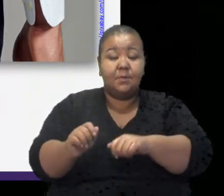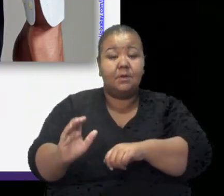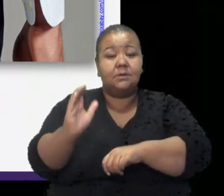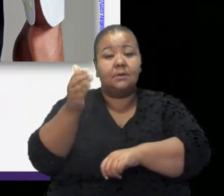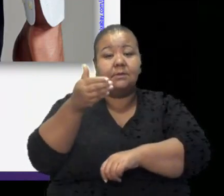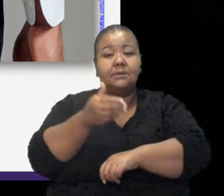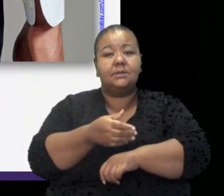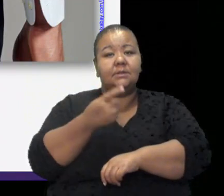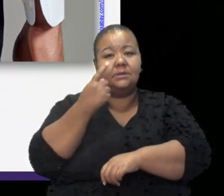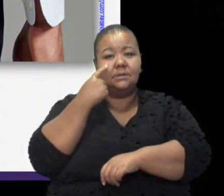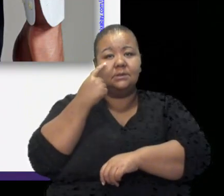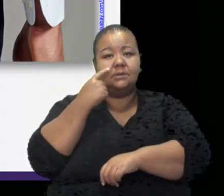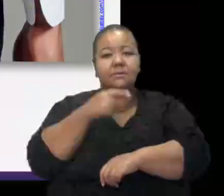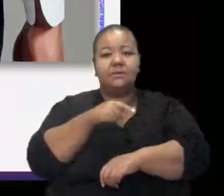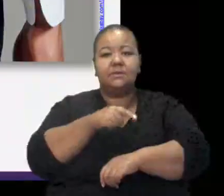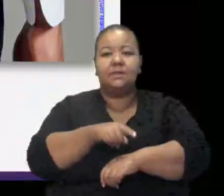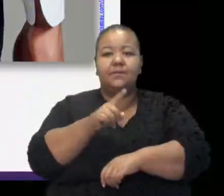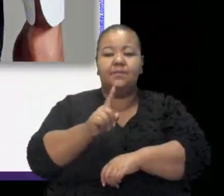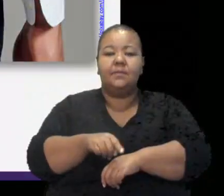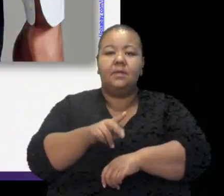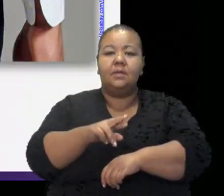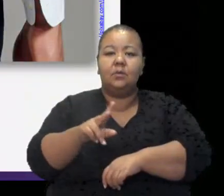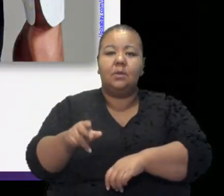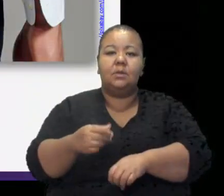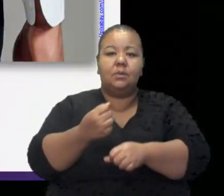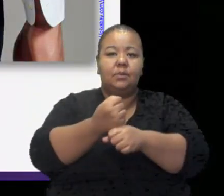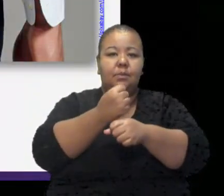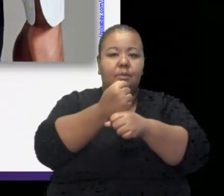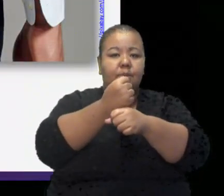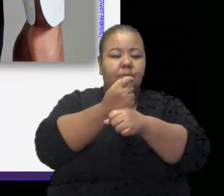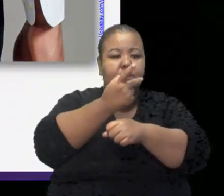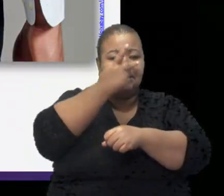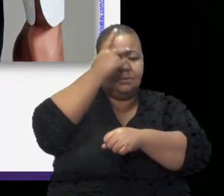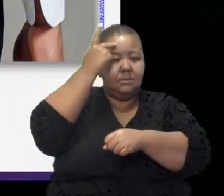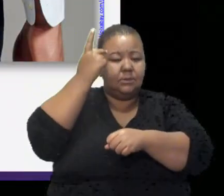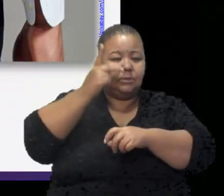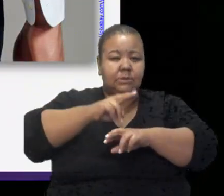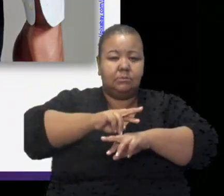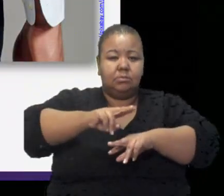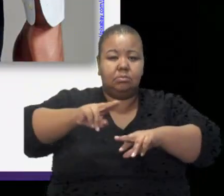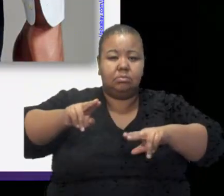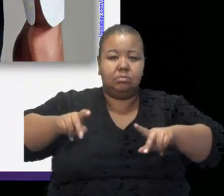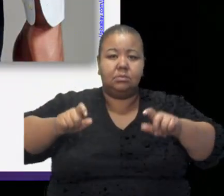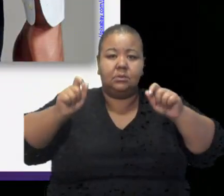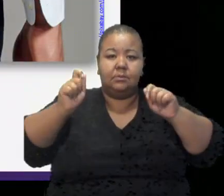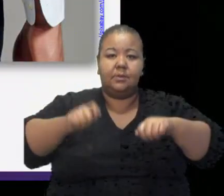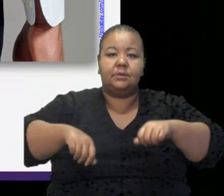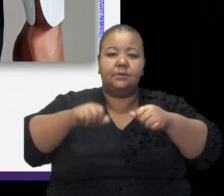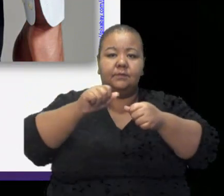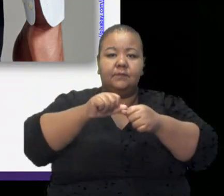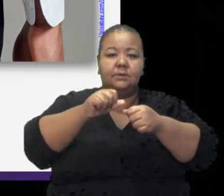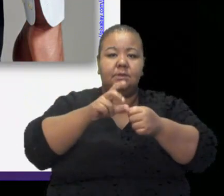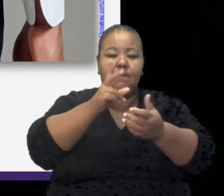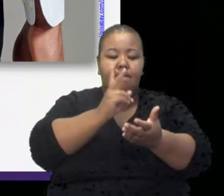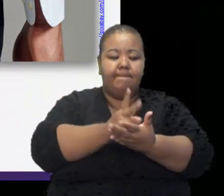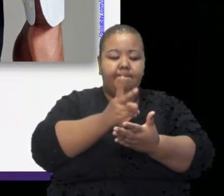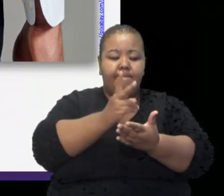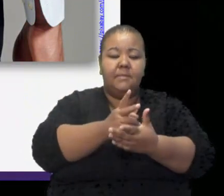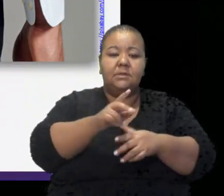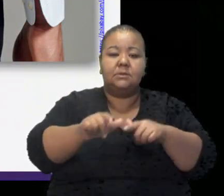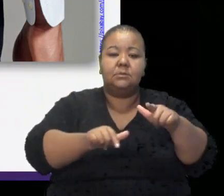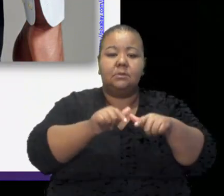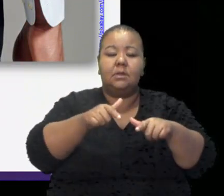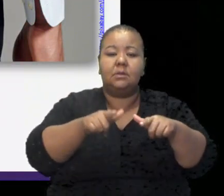gente considerar que uma grande produção, pessoas diferentes podem estar fazendo o mesmo trabalho de